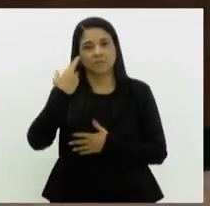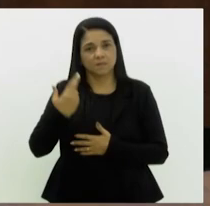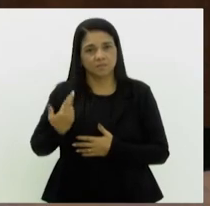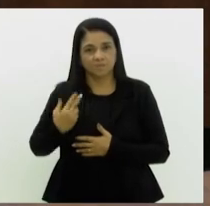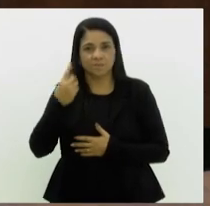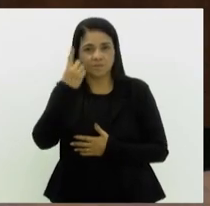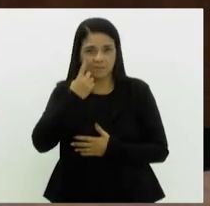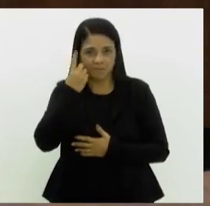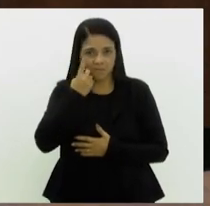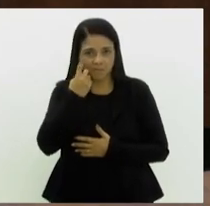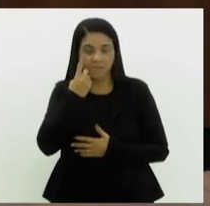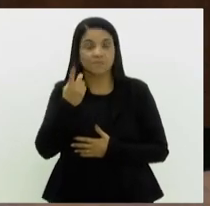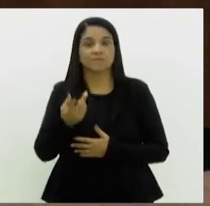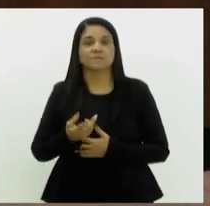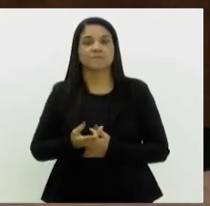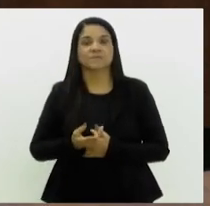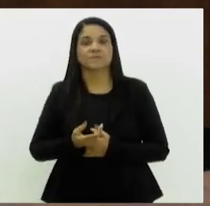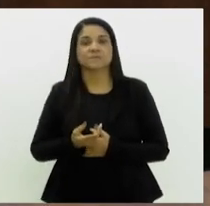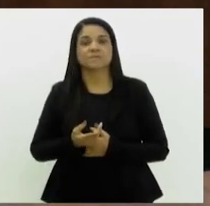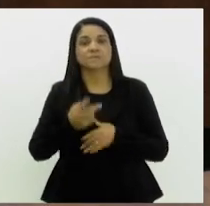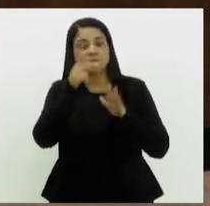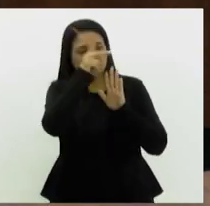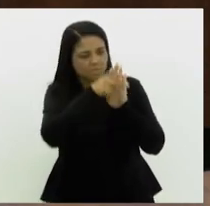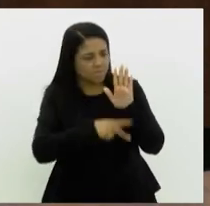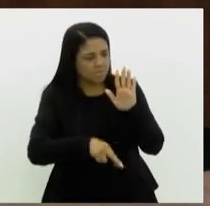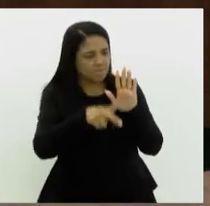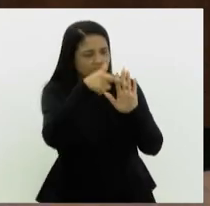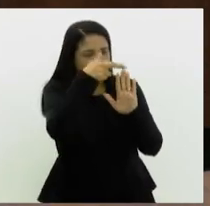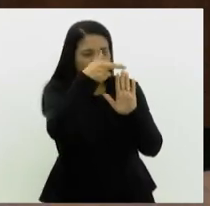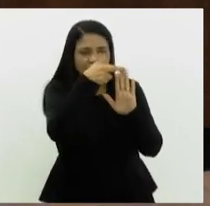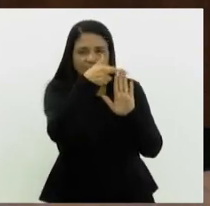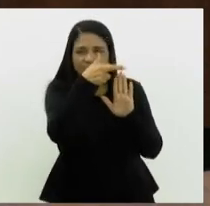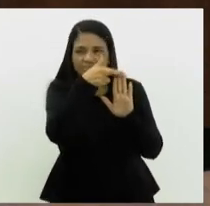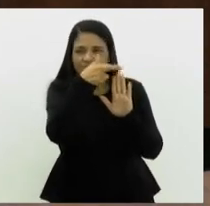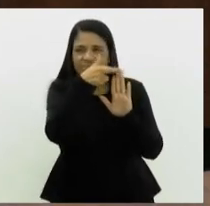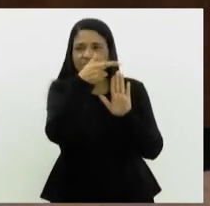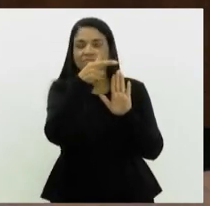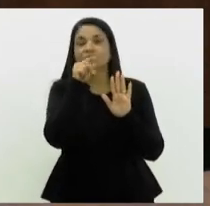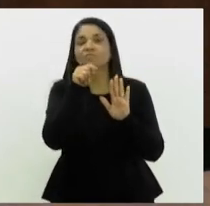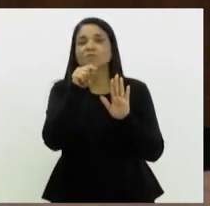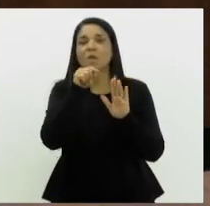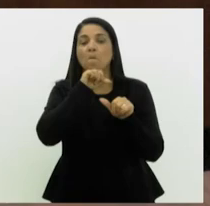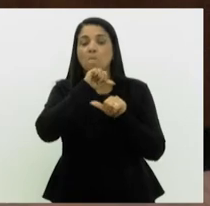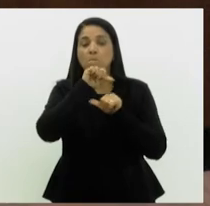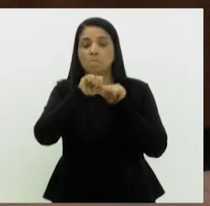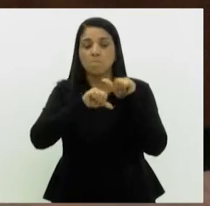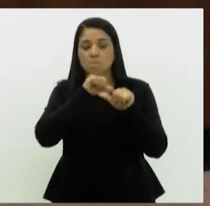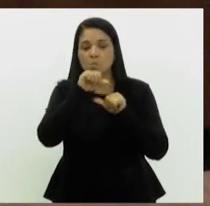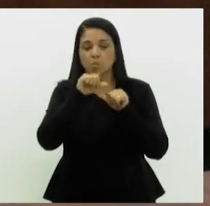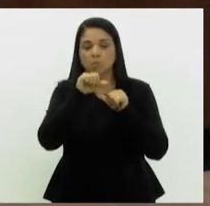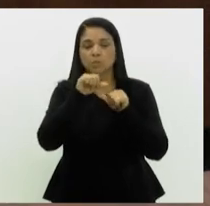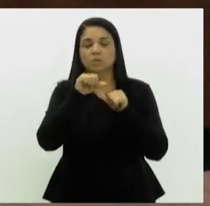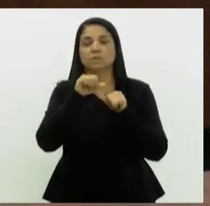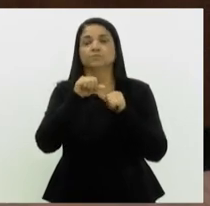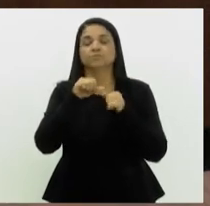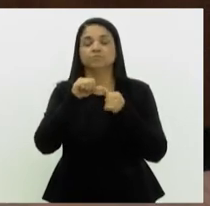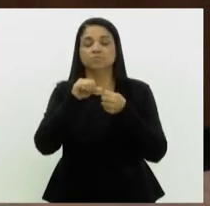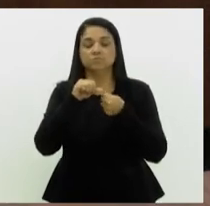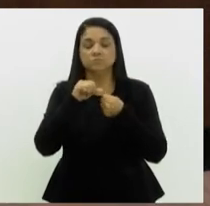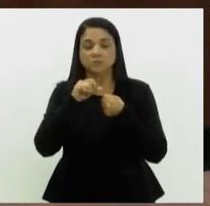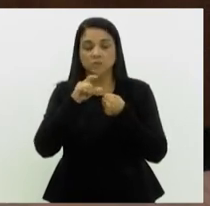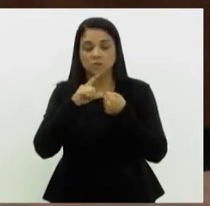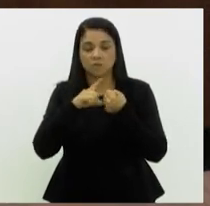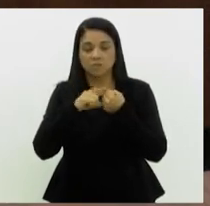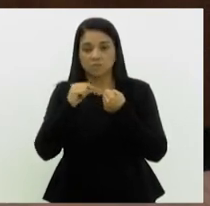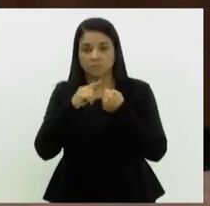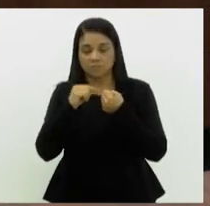Souza por esse projeto de resolução que altera, não é, o regimento 252